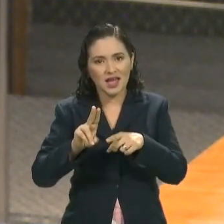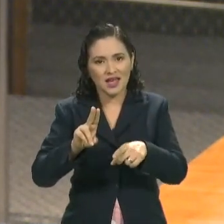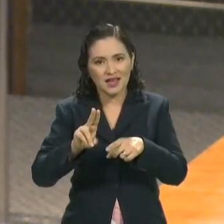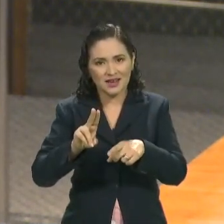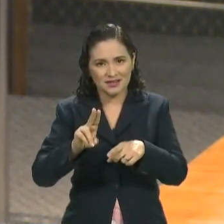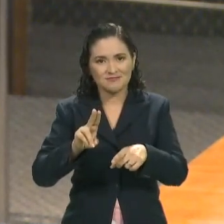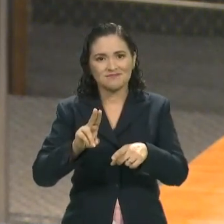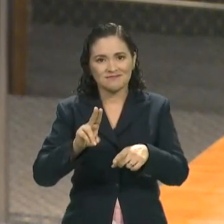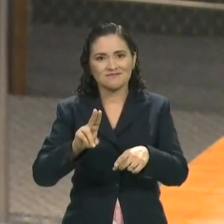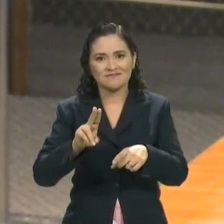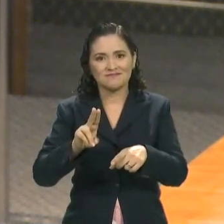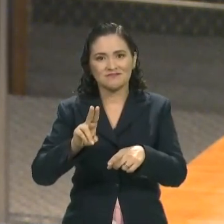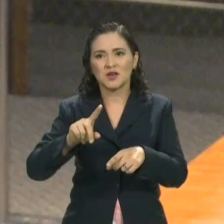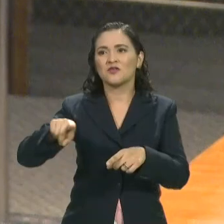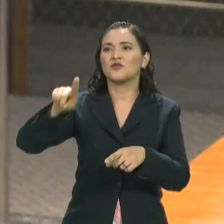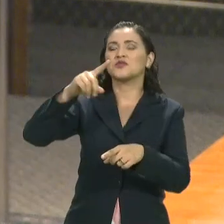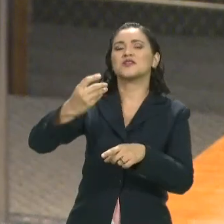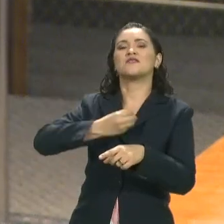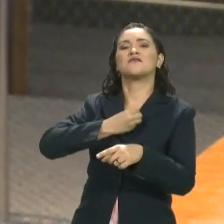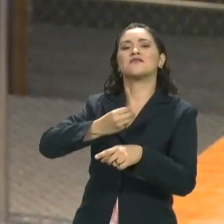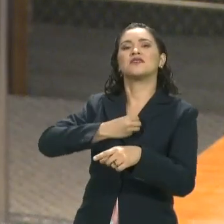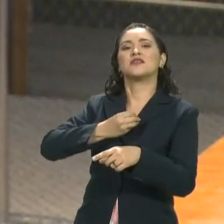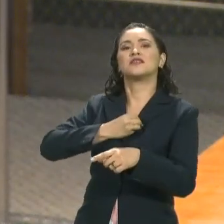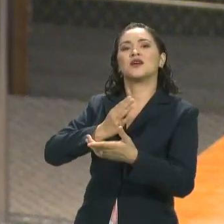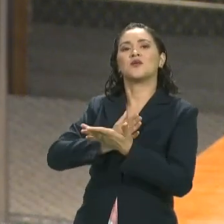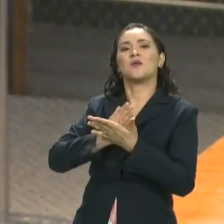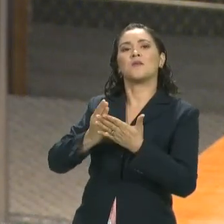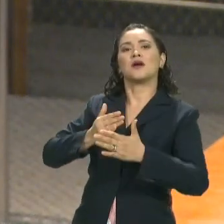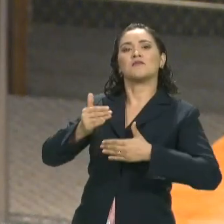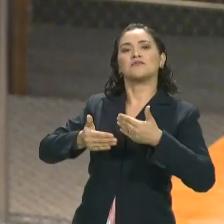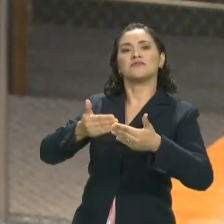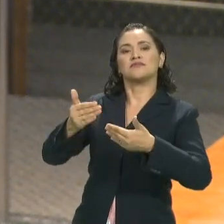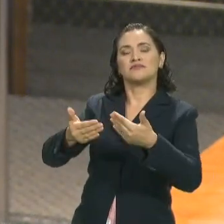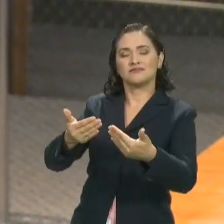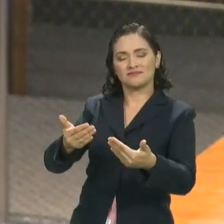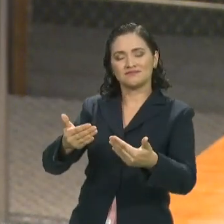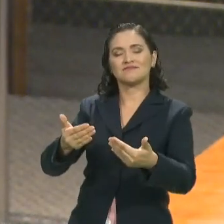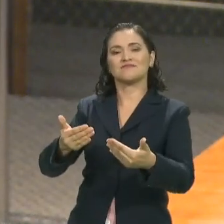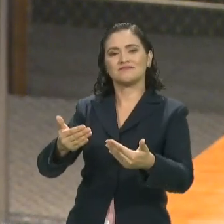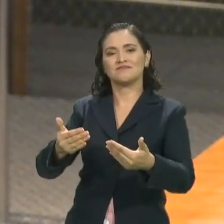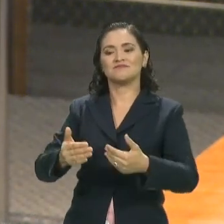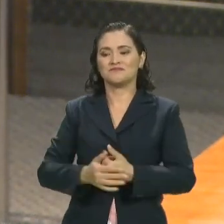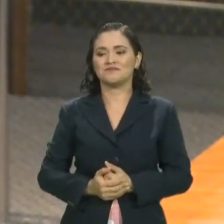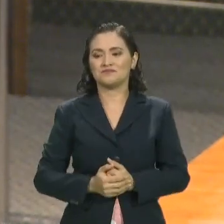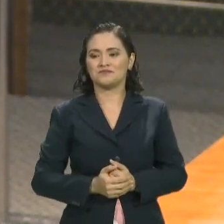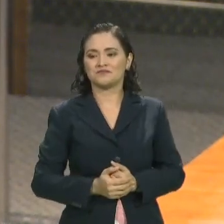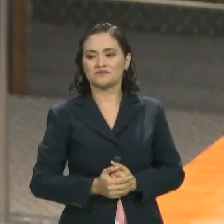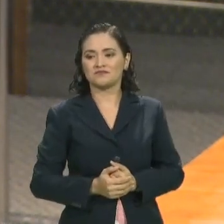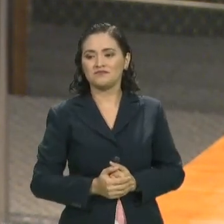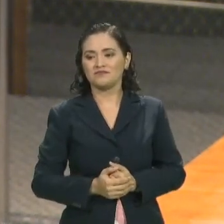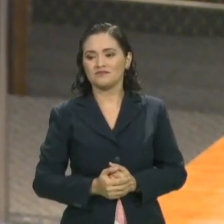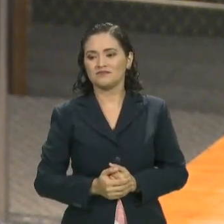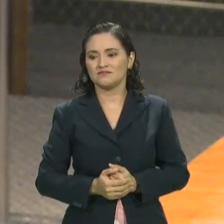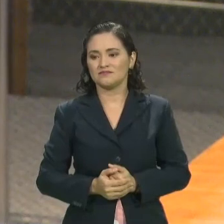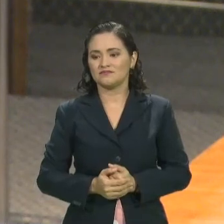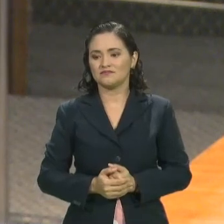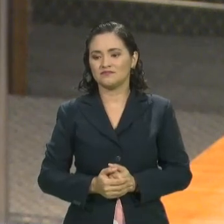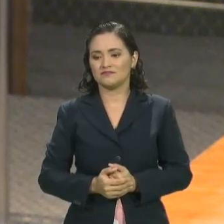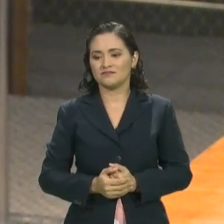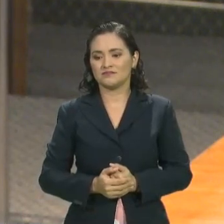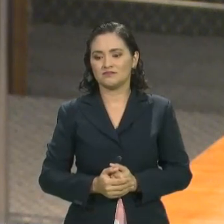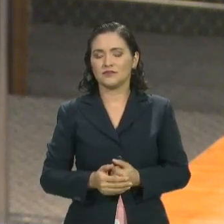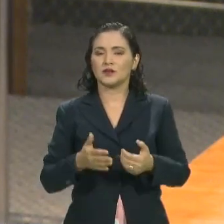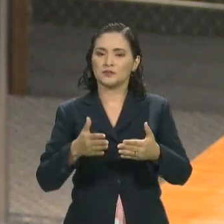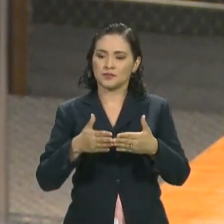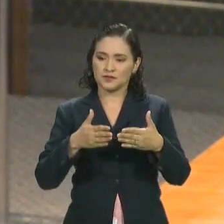própria. Aí ele começa a crescer. Eu quero dizer deputado a vocês... Deputado César, antes de Vossa Excelência terminar, eu